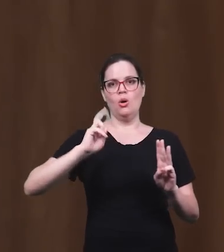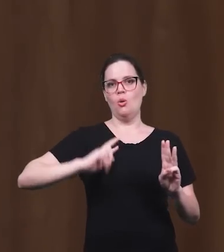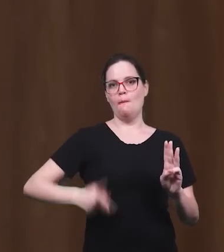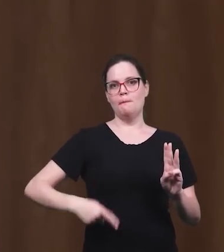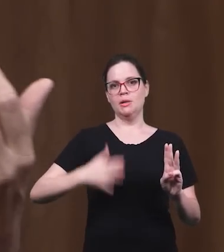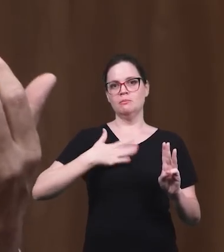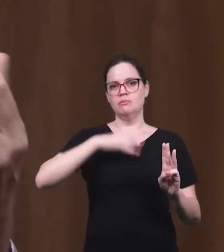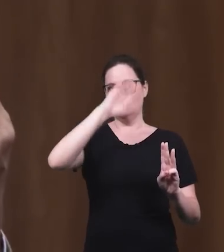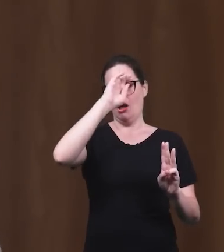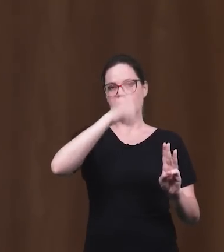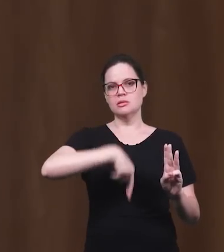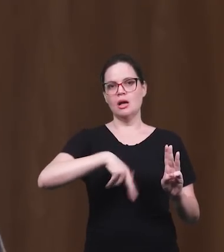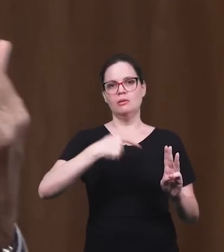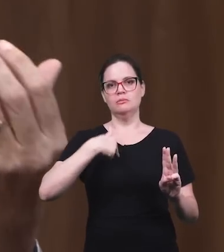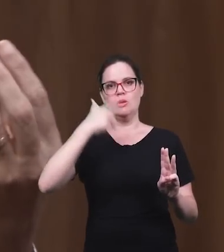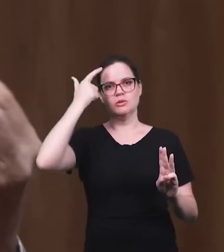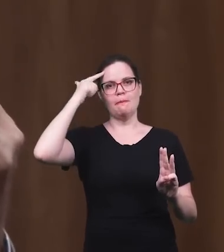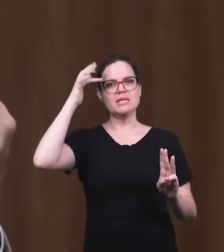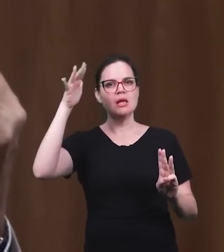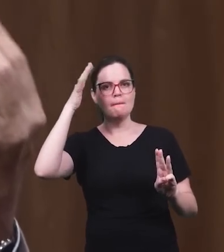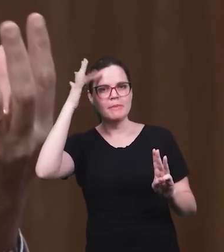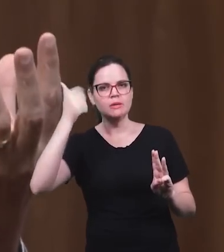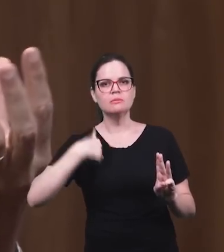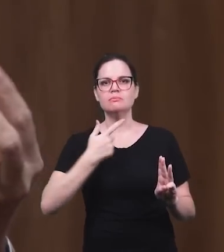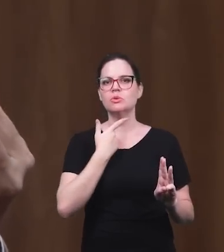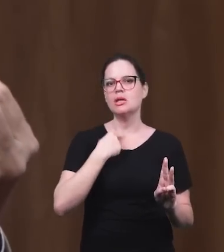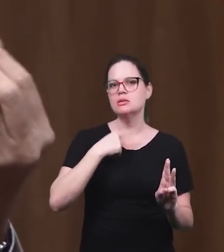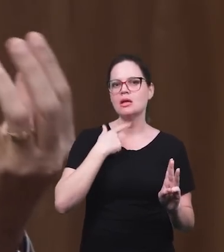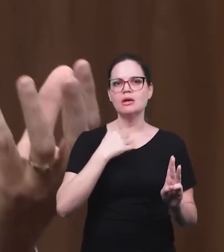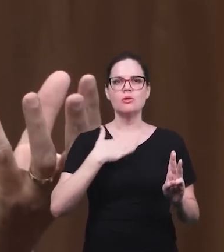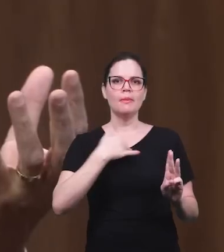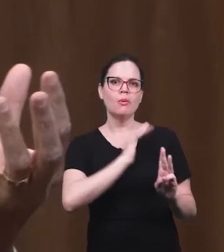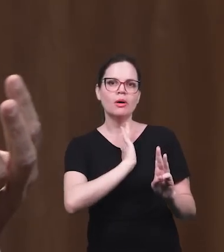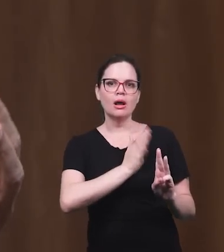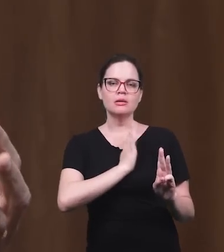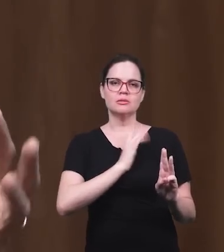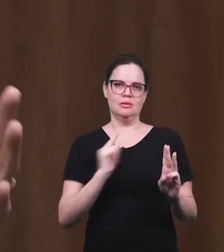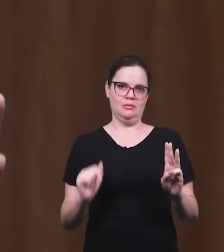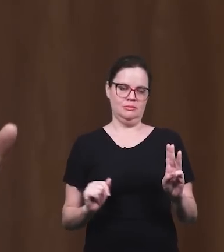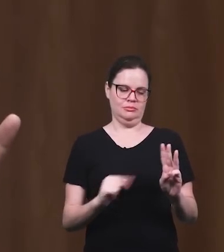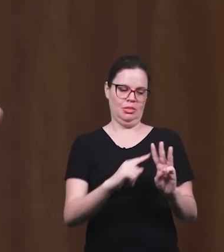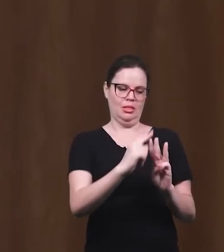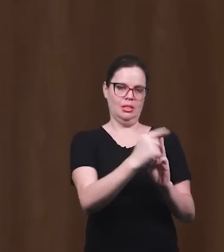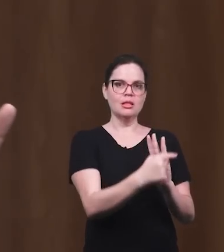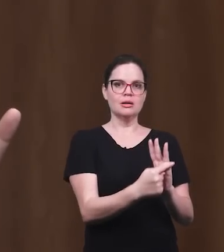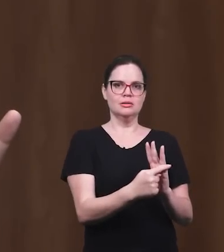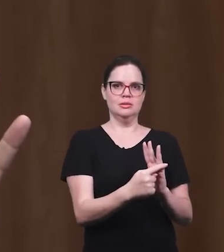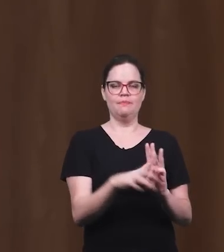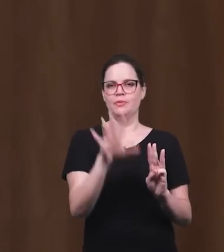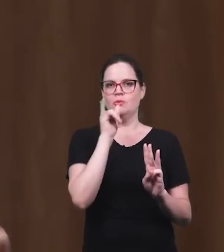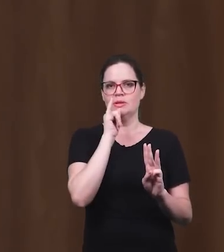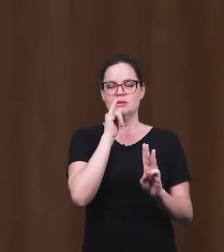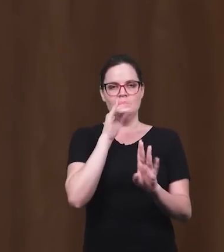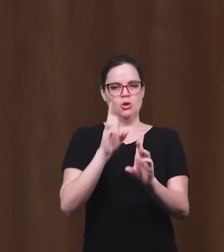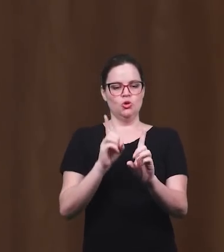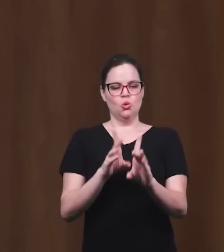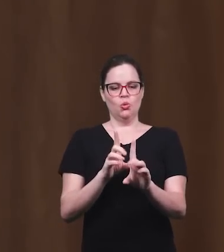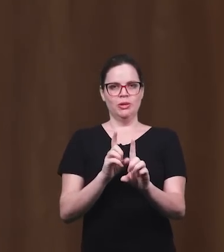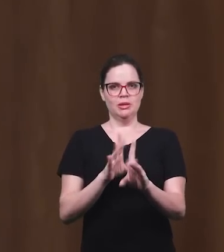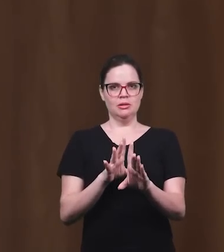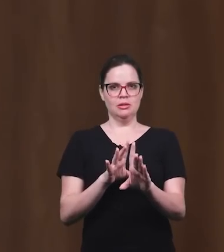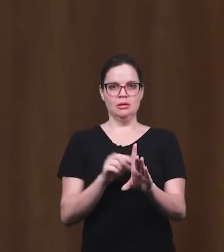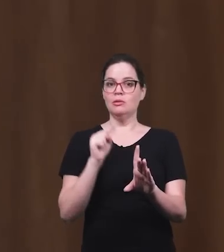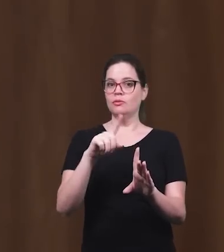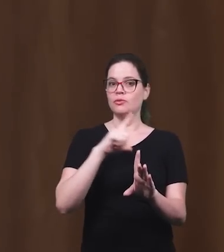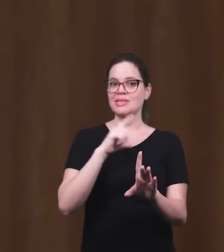ser do homem, aquilo que emerge do homem, os seus pensamentos, os seus desejos. Então, por um exemplo claro, doutrina. Você